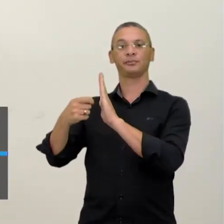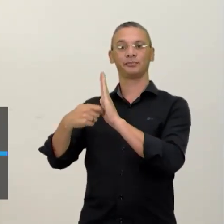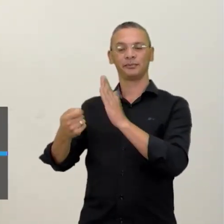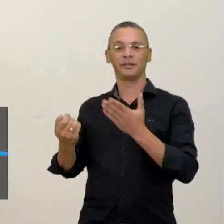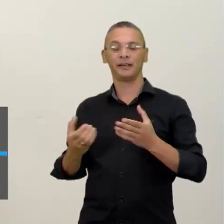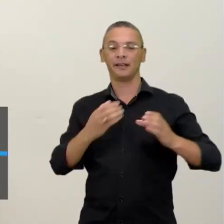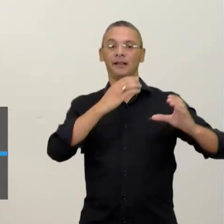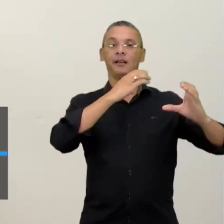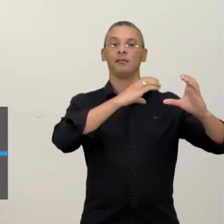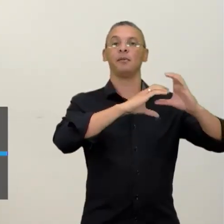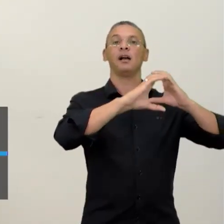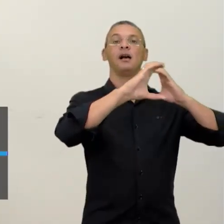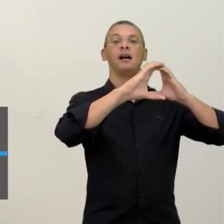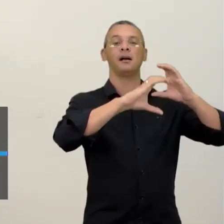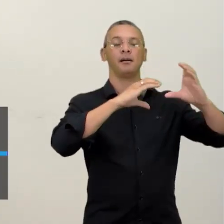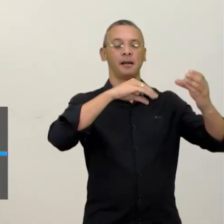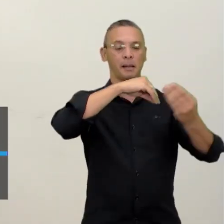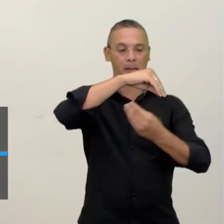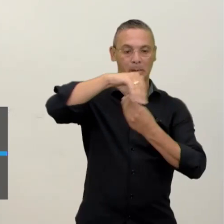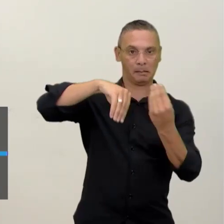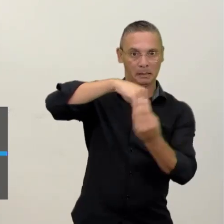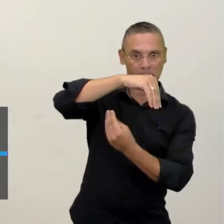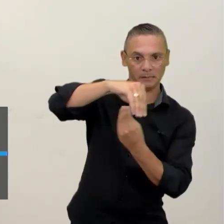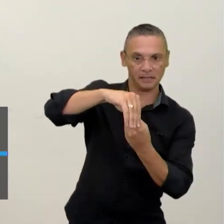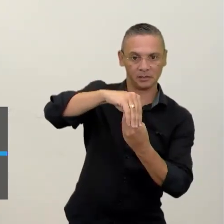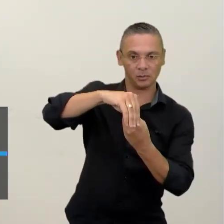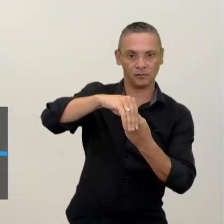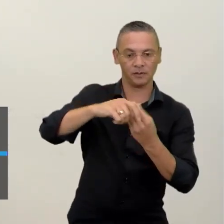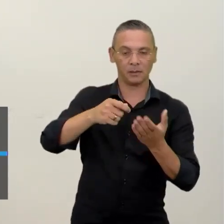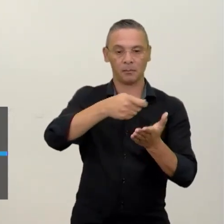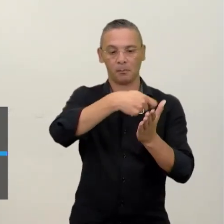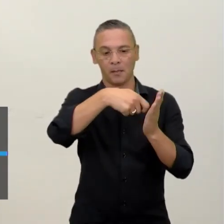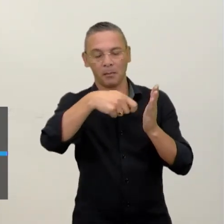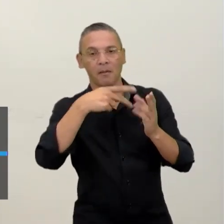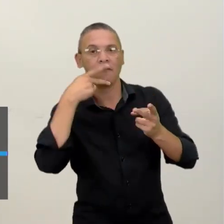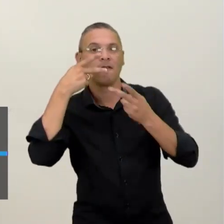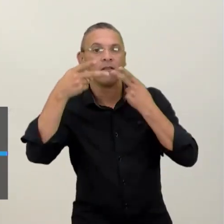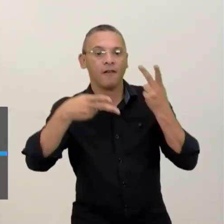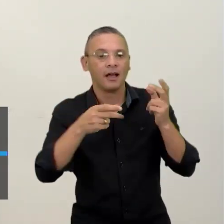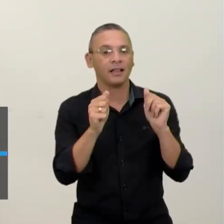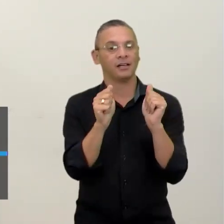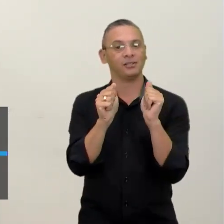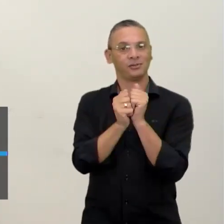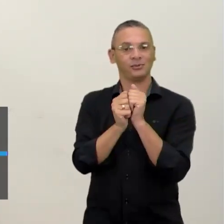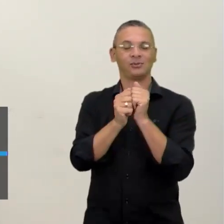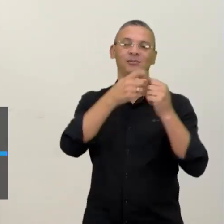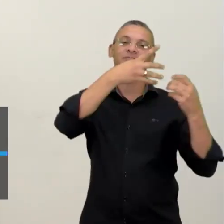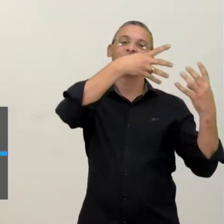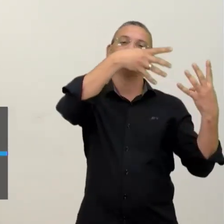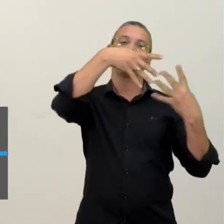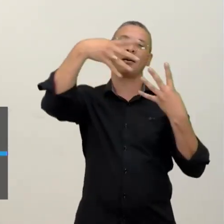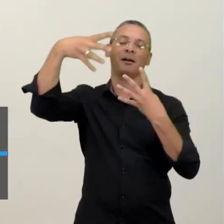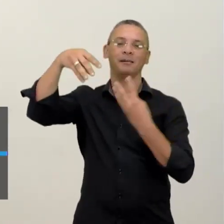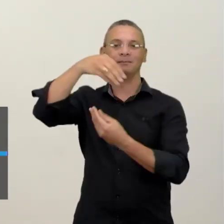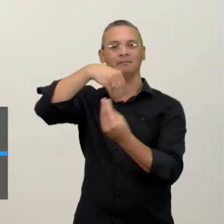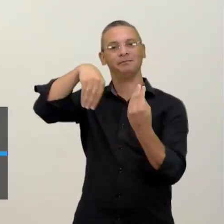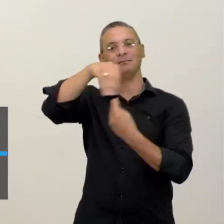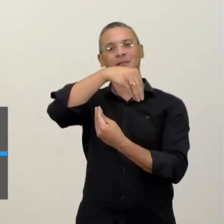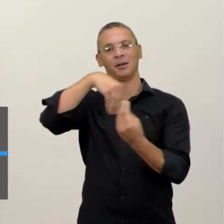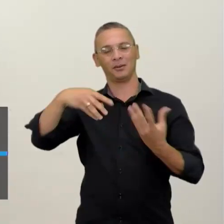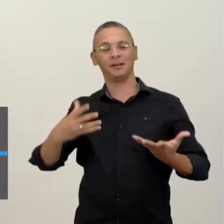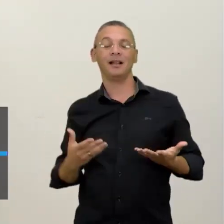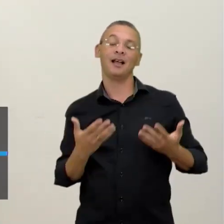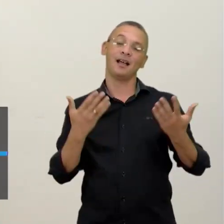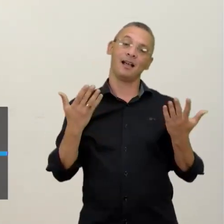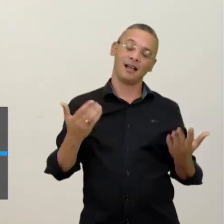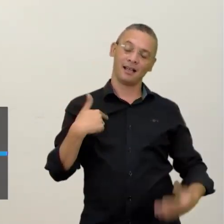Uma canção é a mistura de letra com música. Então, quando você fala,